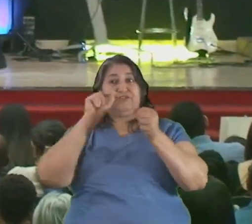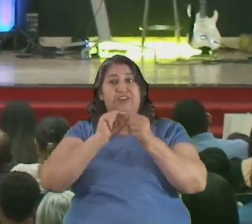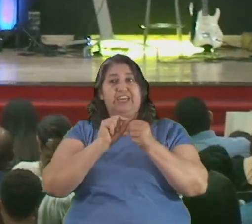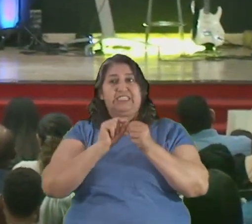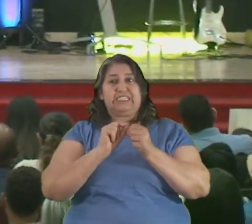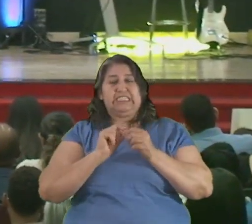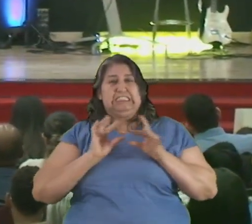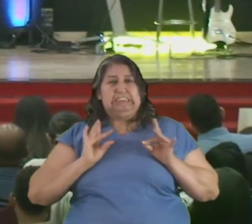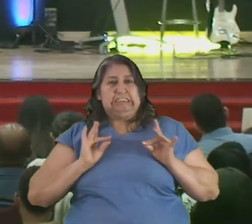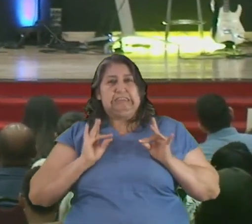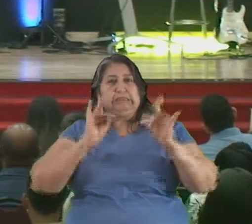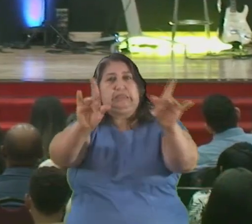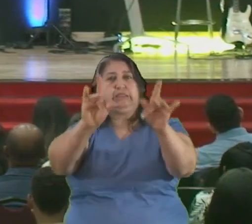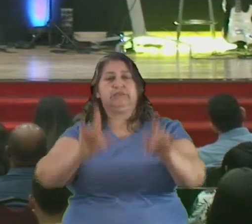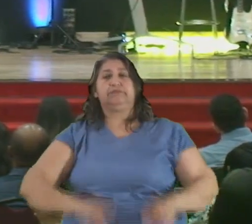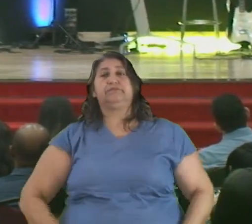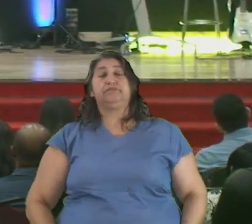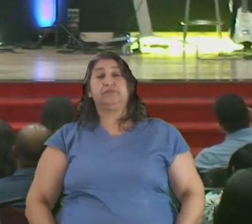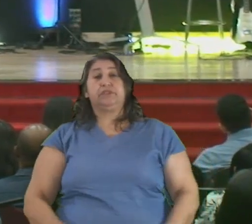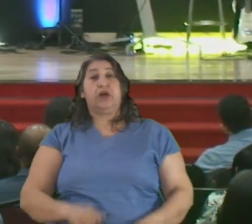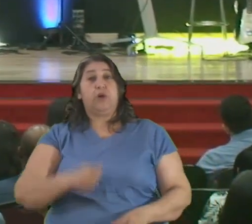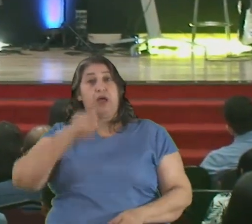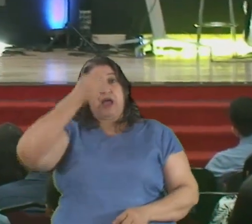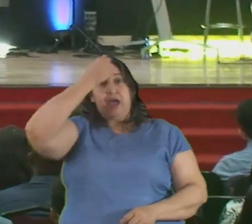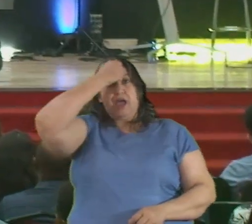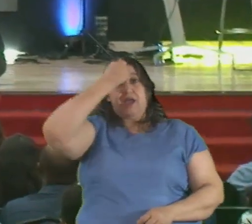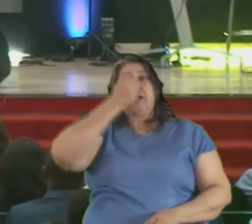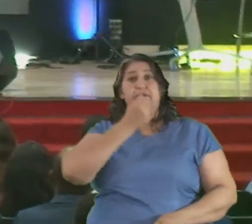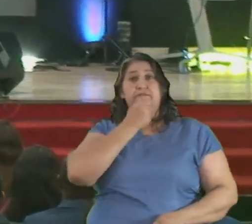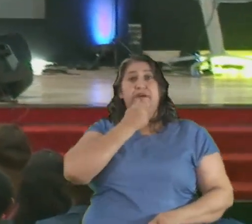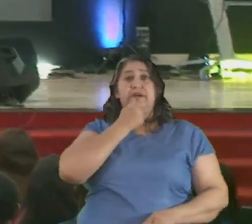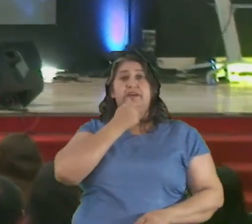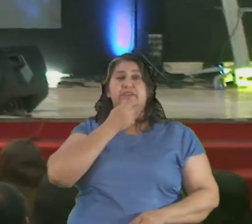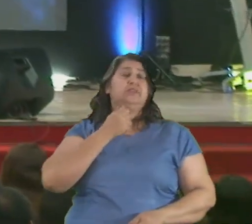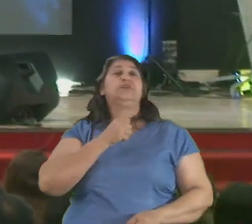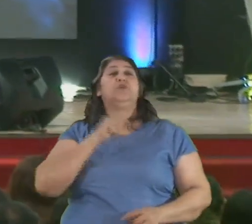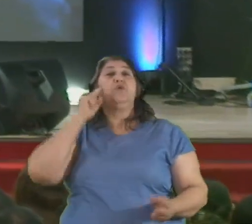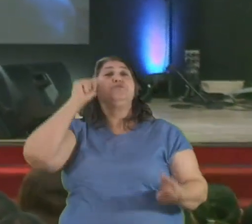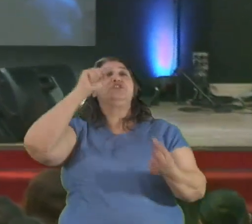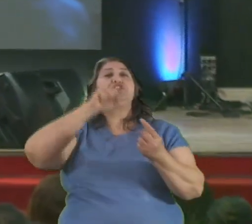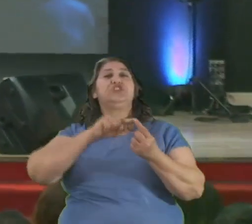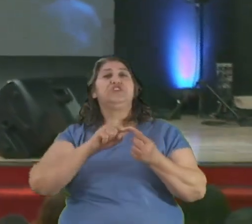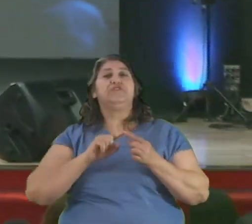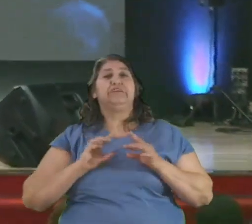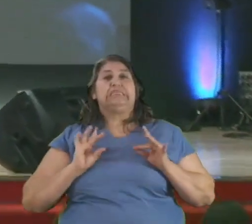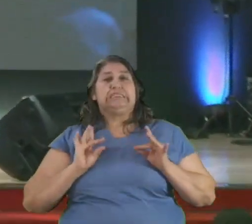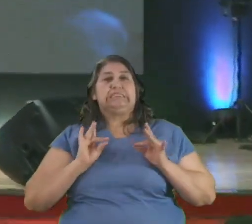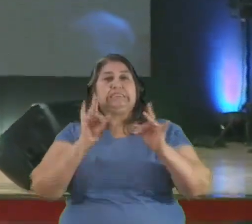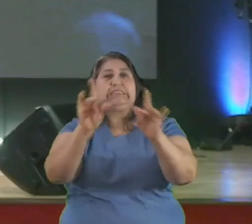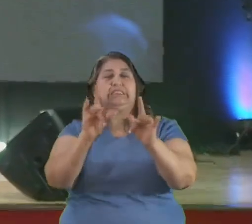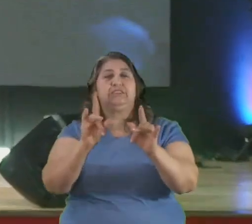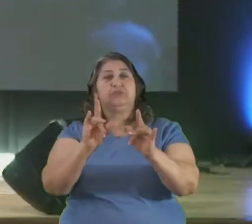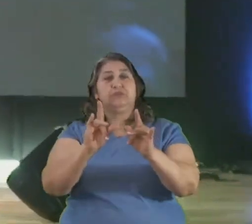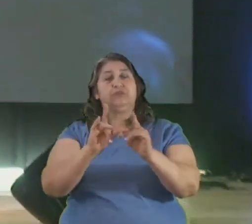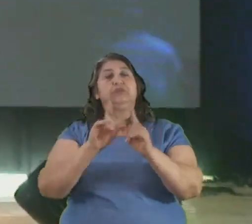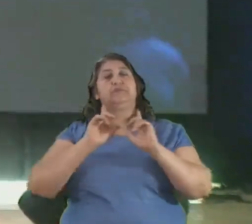Então o objetivo do Hamas é destruir Israel. Agora, queridos, aqui vem um